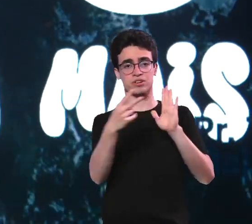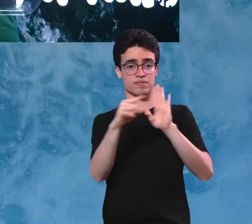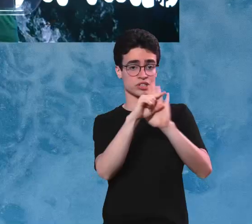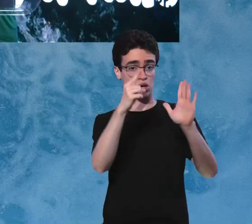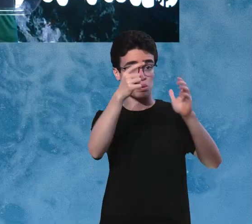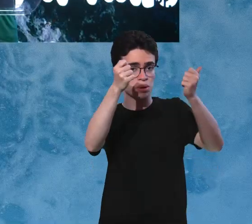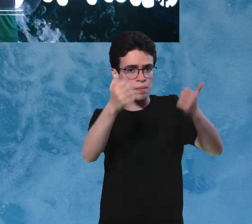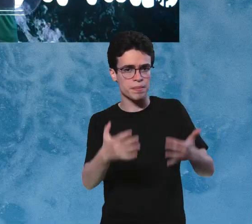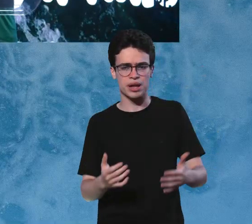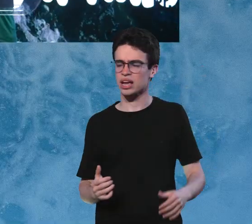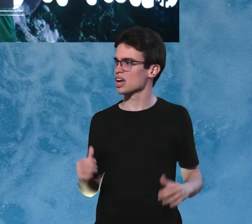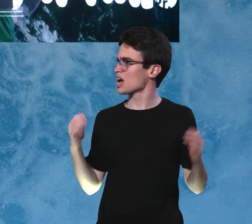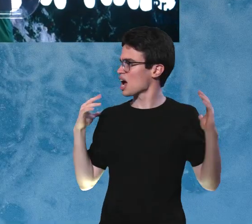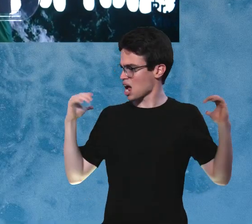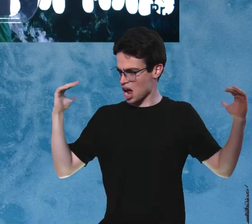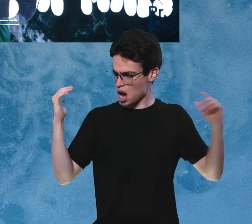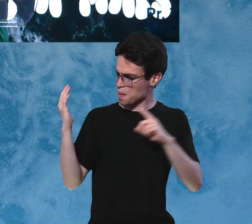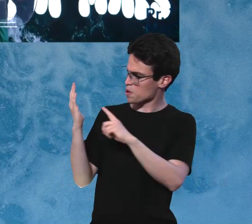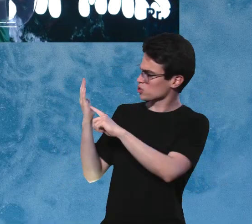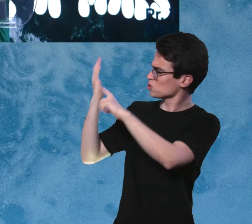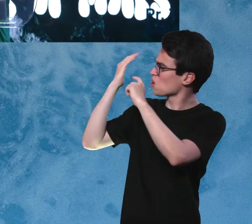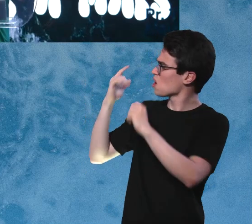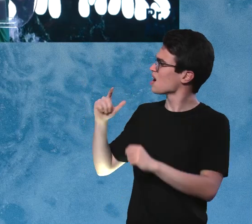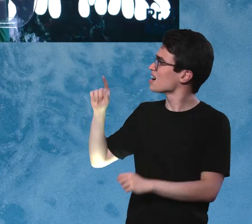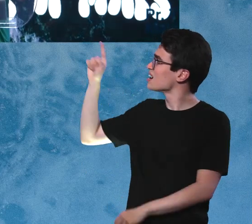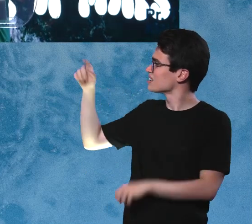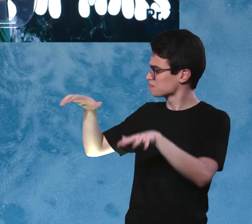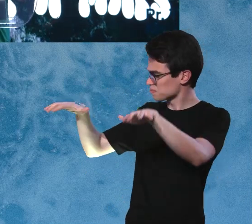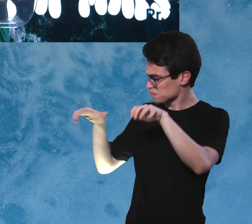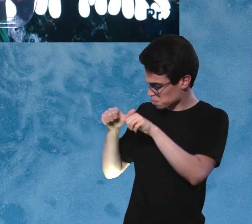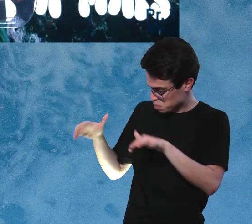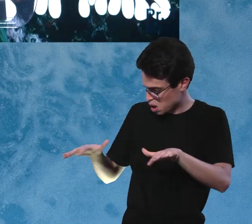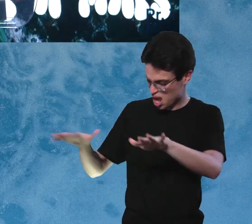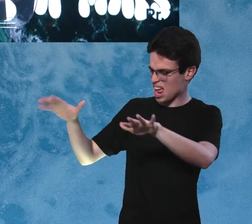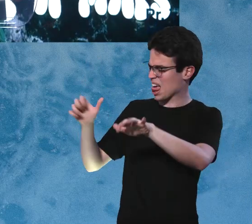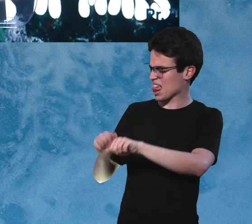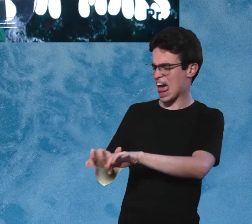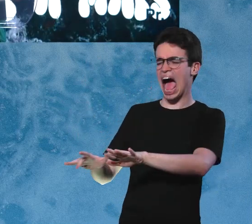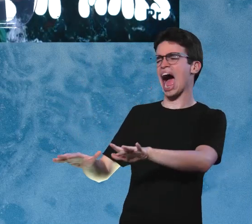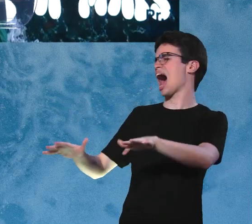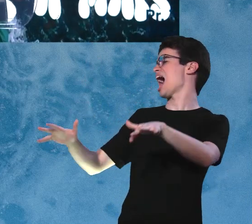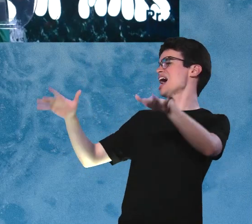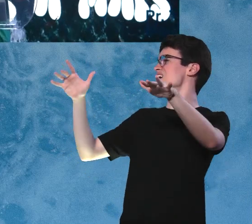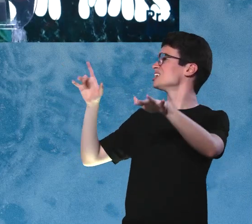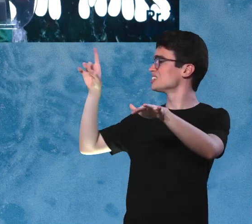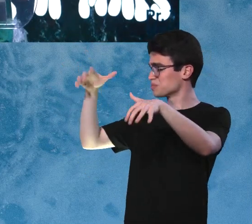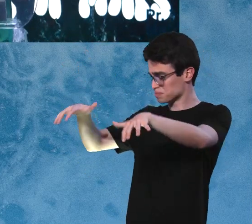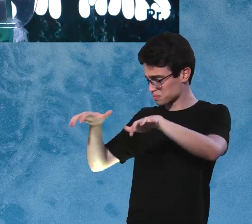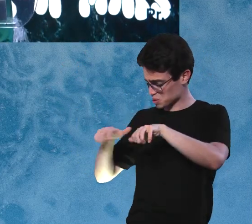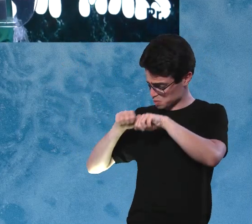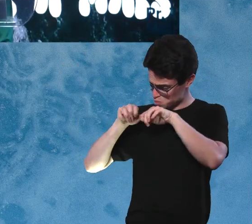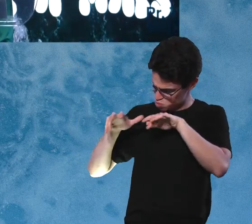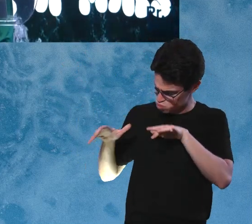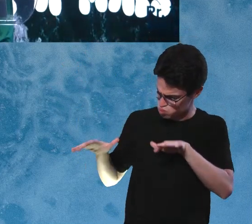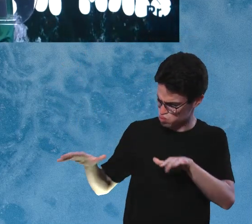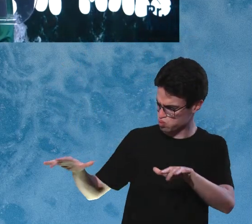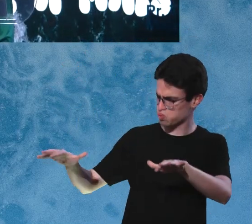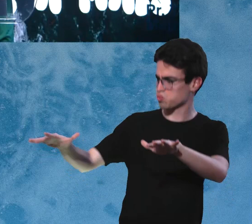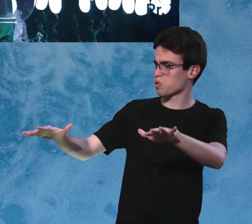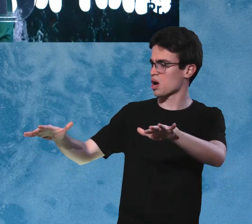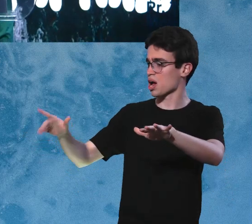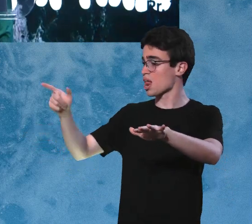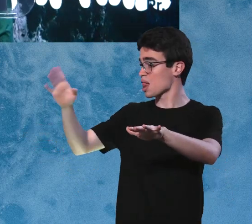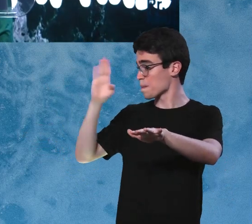diz: então o anjo me mostrou o rio da água da vida, que claro como cristal, fluía do trono de Deus e do Cordeiro, no meio da